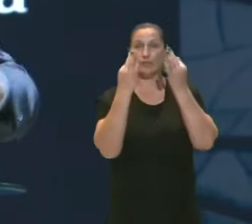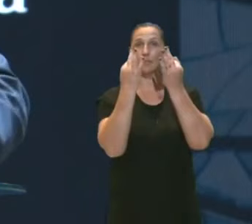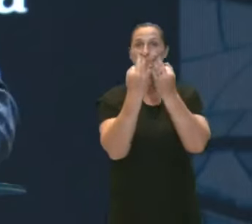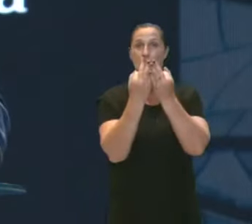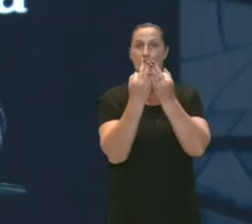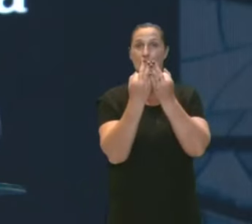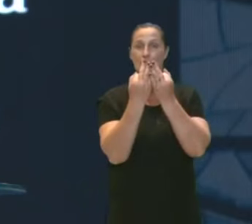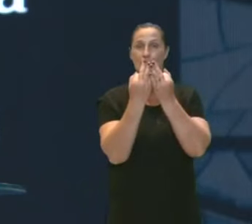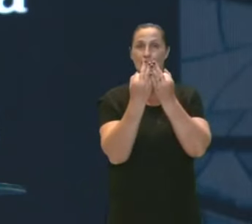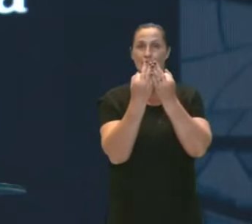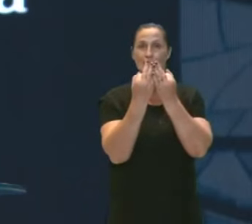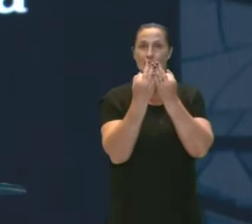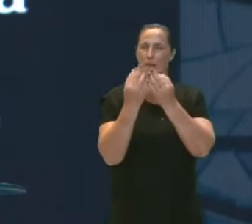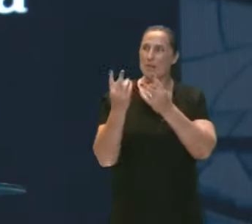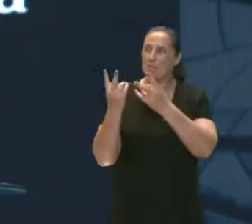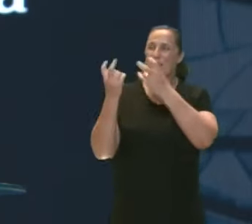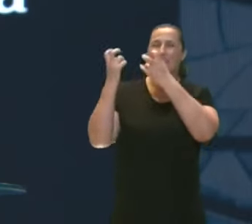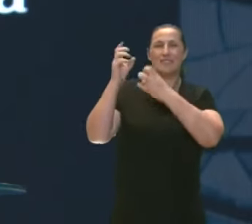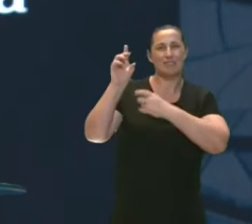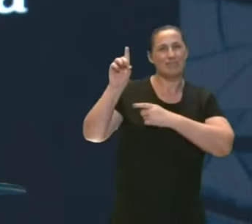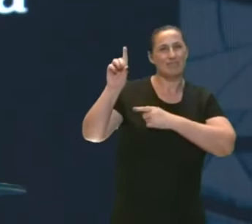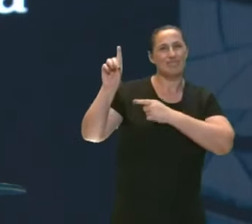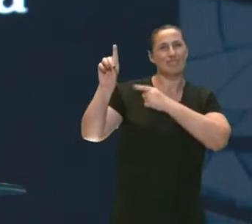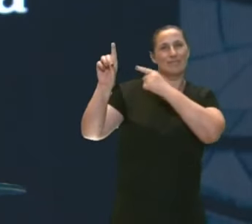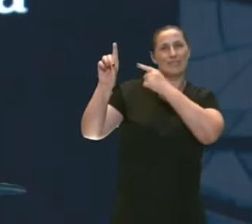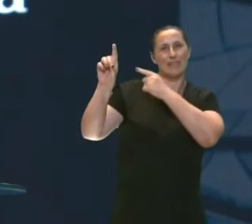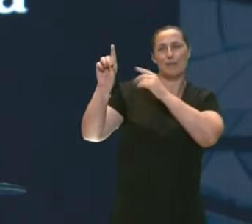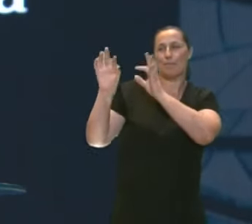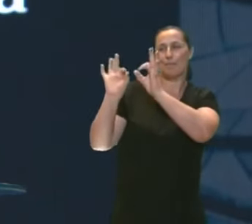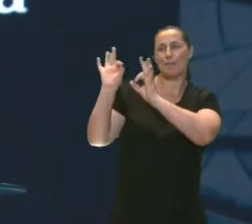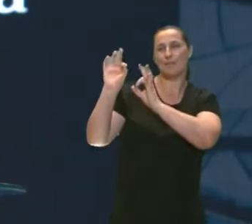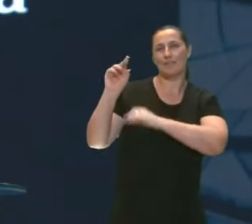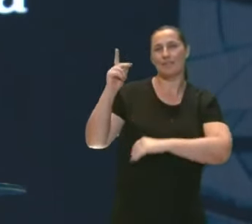olha para os propósitos de Deus, olha para Deus,